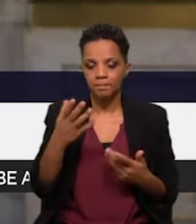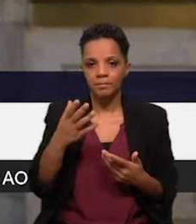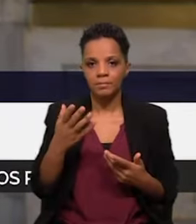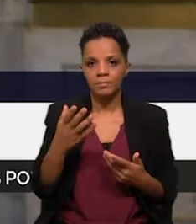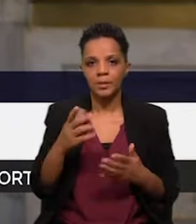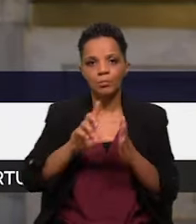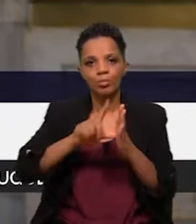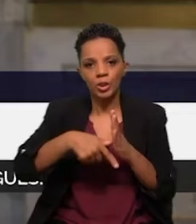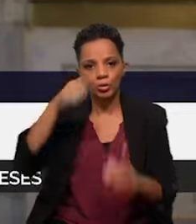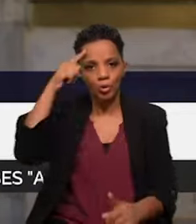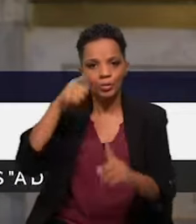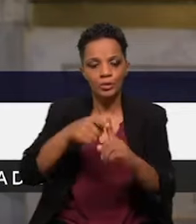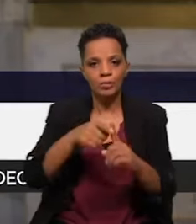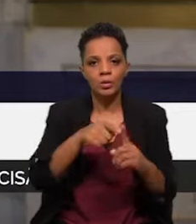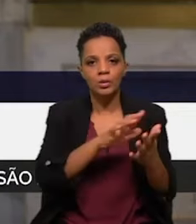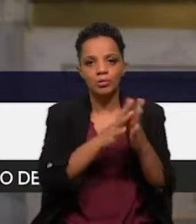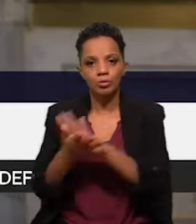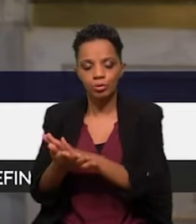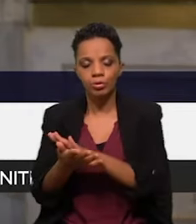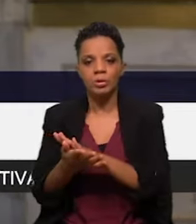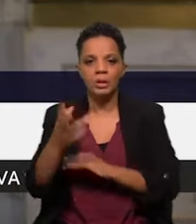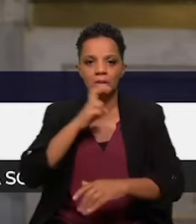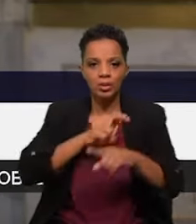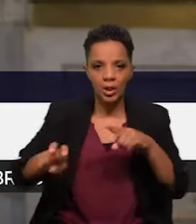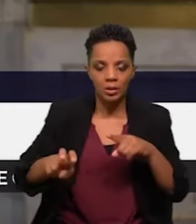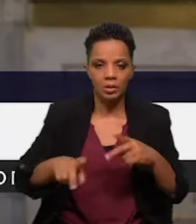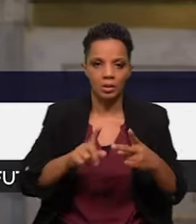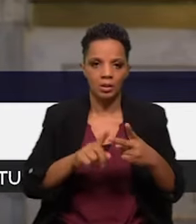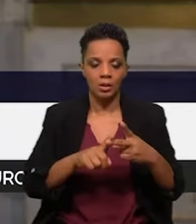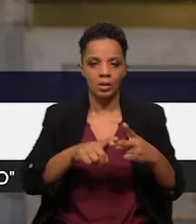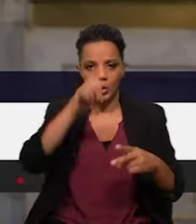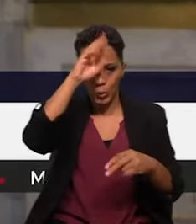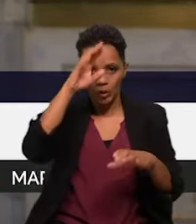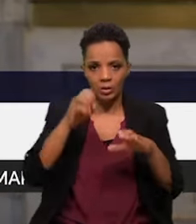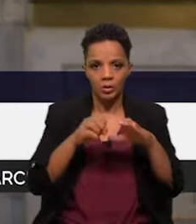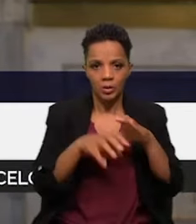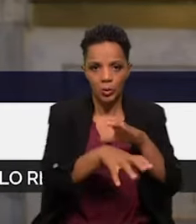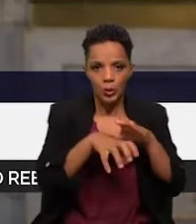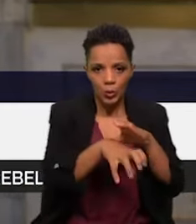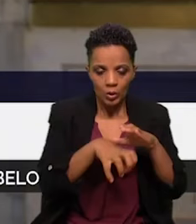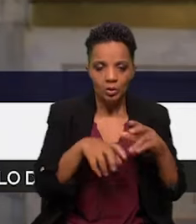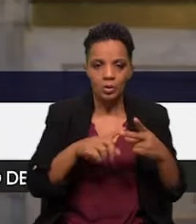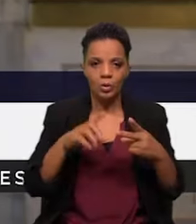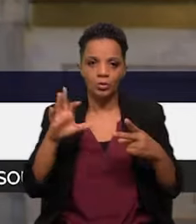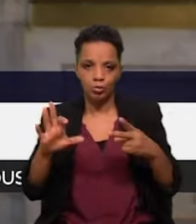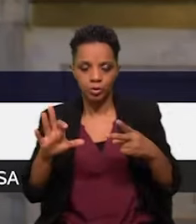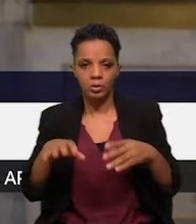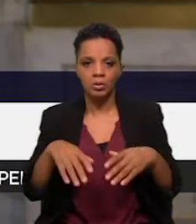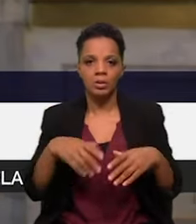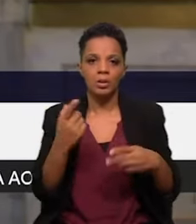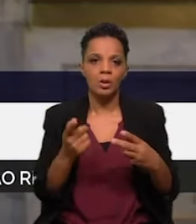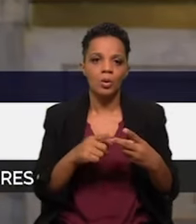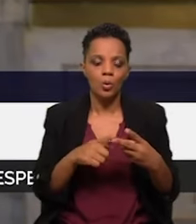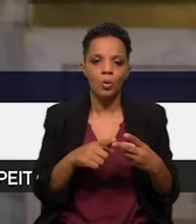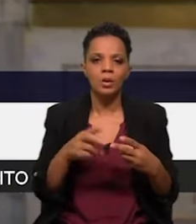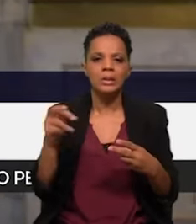de transição energética no hidrogénio e no lítio, ou projetos da economia de dados como a construção de um supercentro de dados em